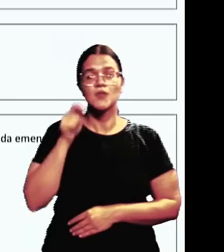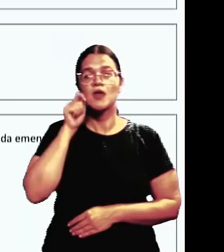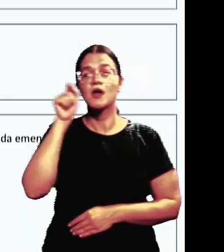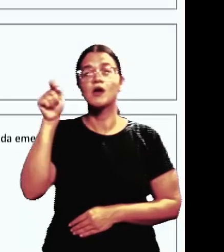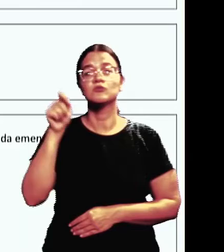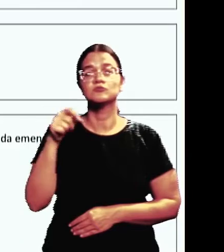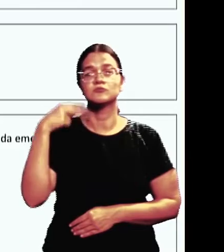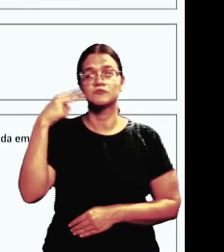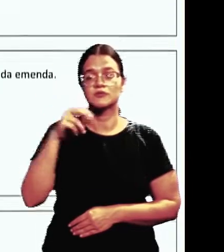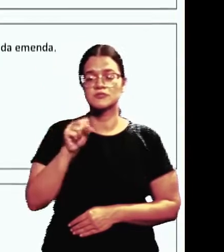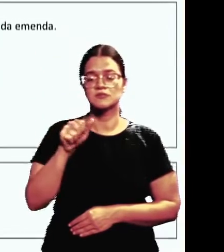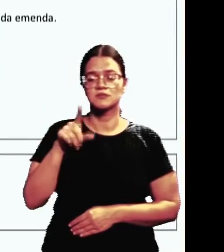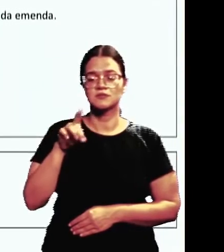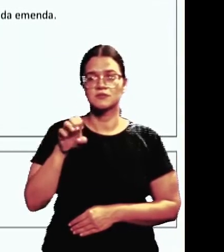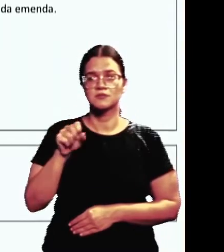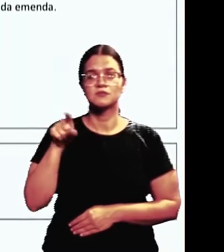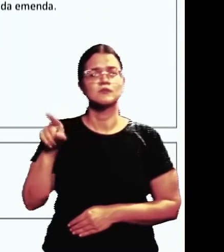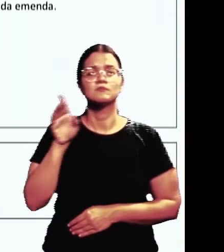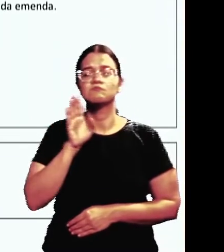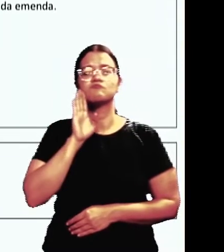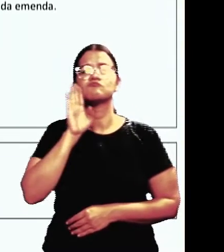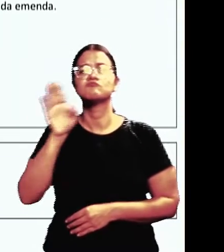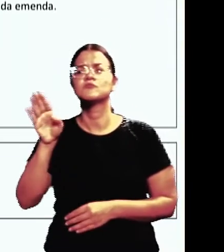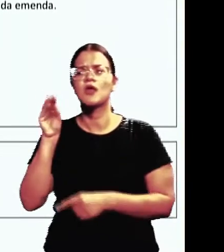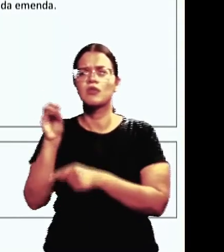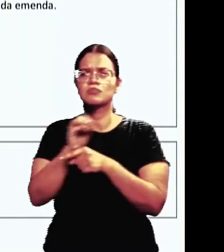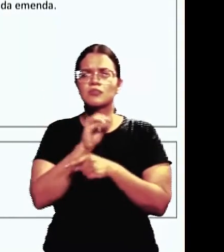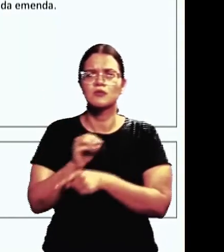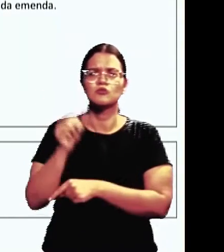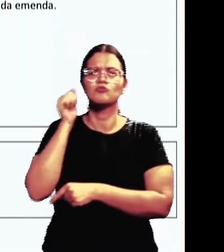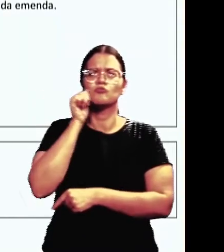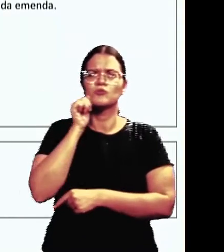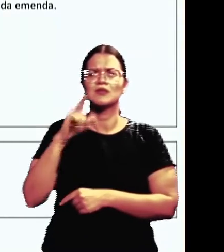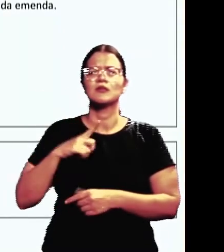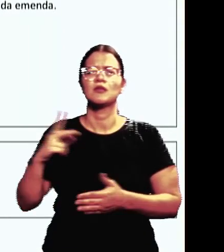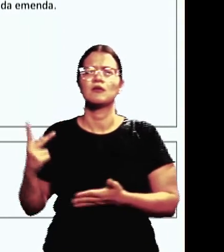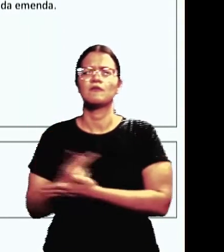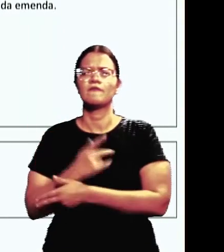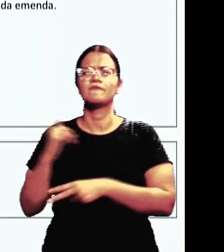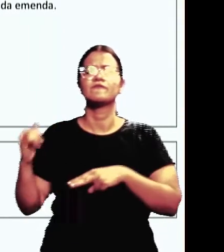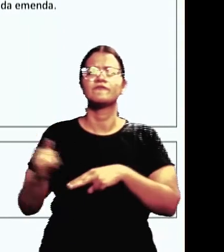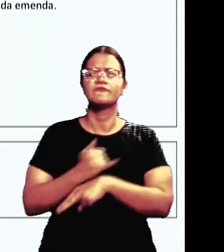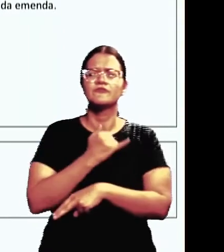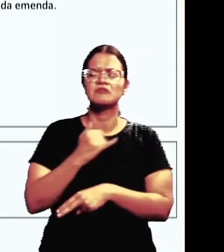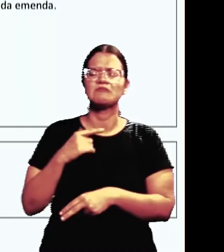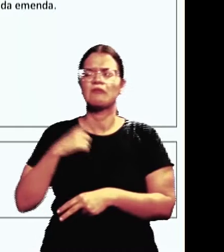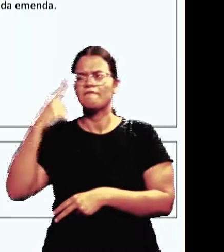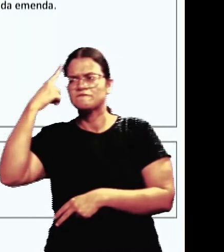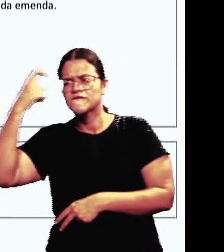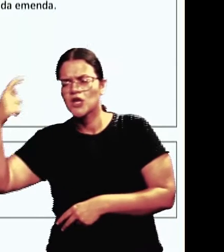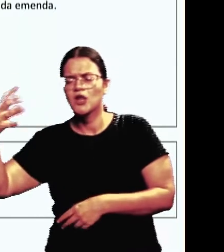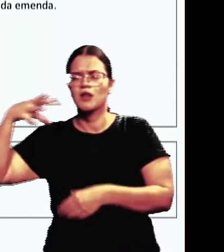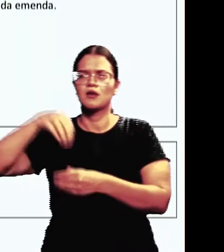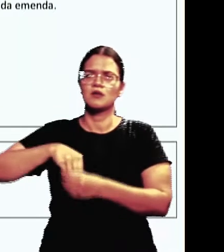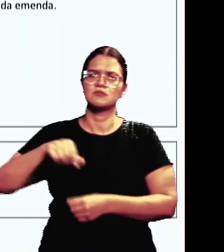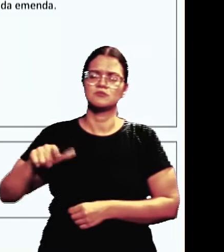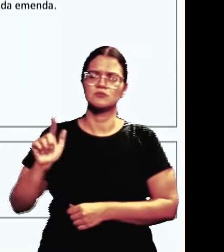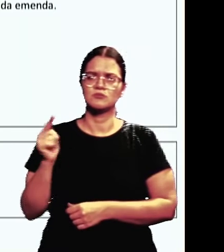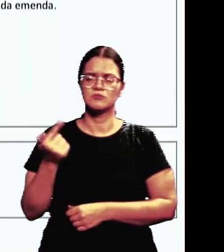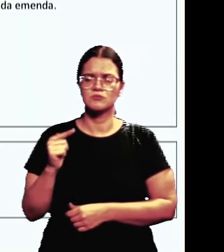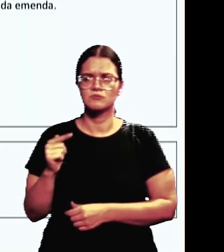210/2021, de autoria do vereador Sandy Júnior. Dispõe sobre a prioridade no atendimento às mulheres vítimas de violência de qualquer natureza no âmbito do município de